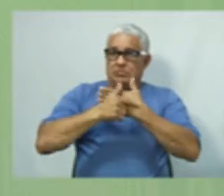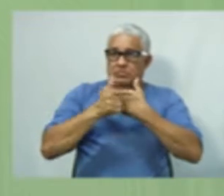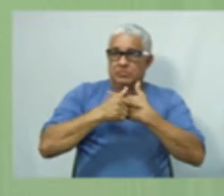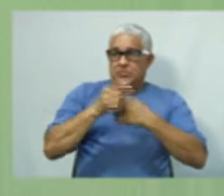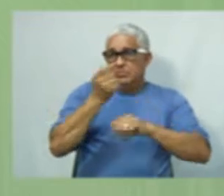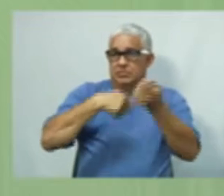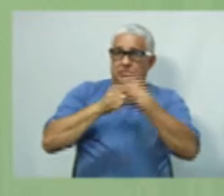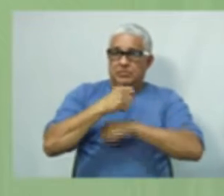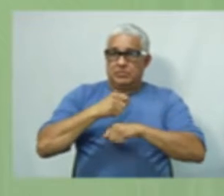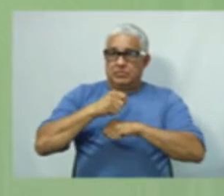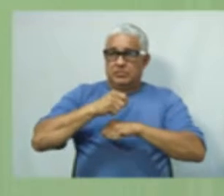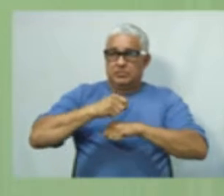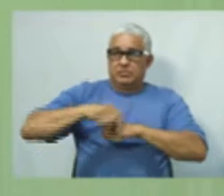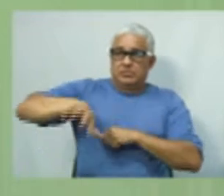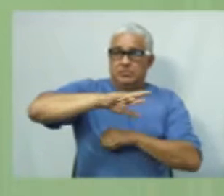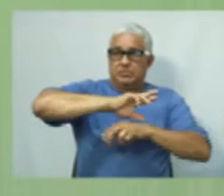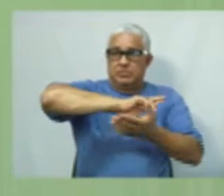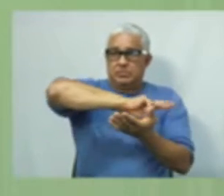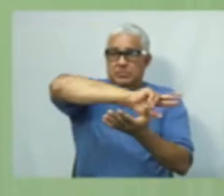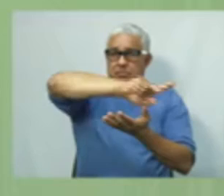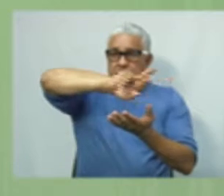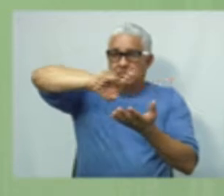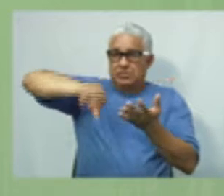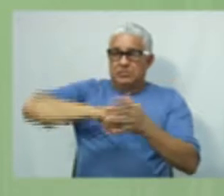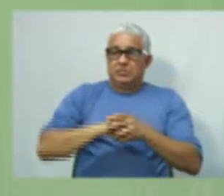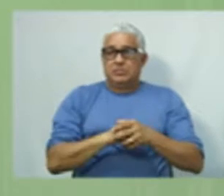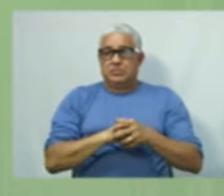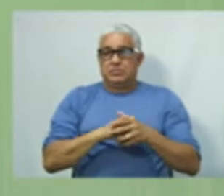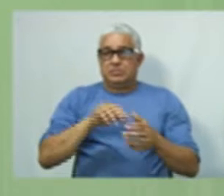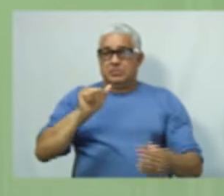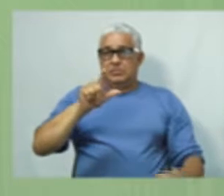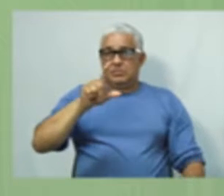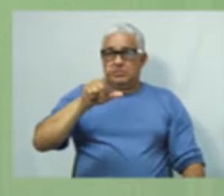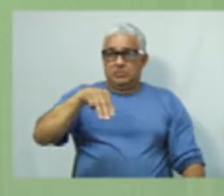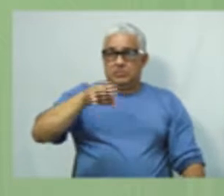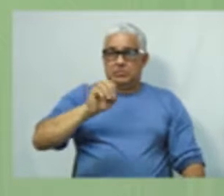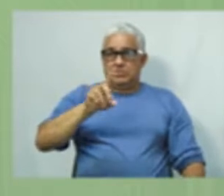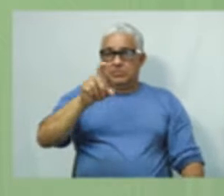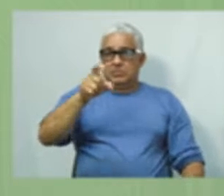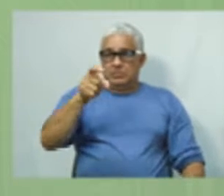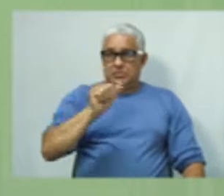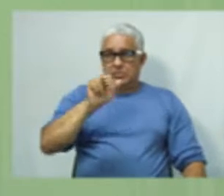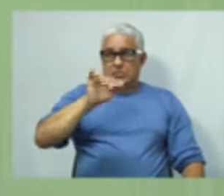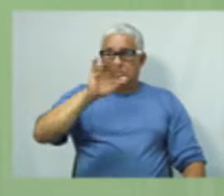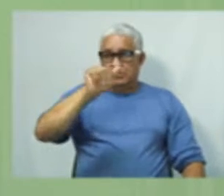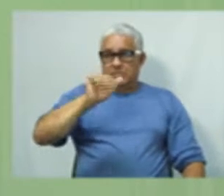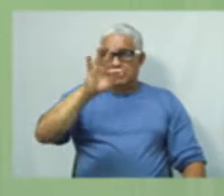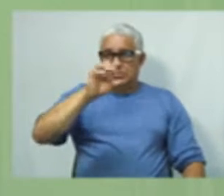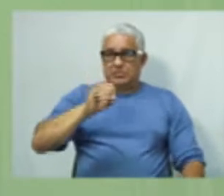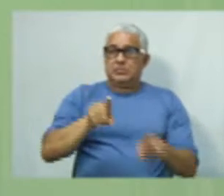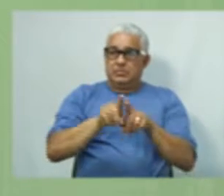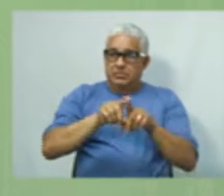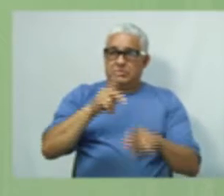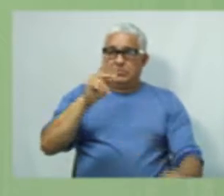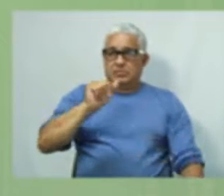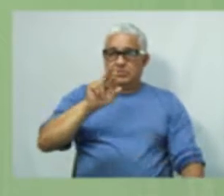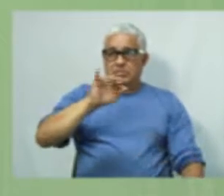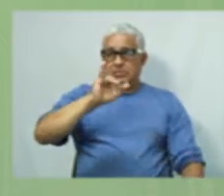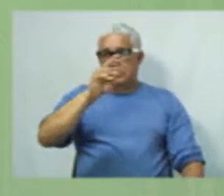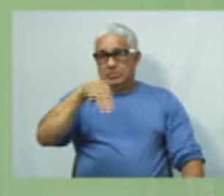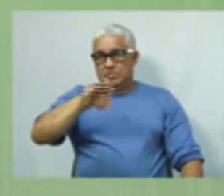em diversas áreas. A área ali de almoxarifado, patrimônio, a área de